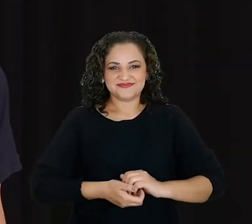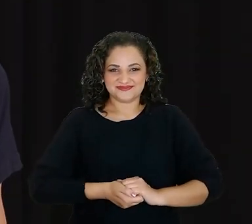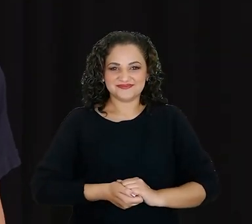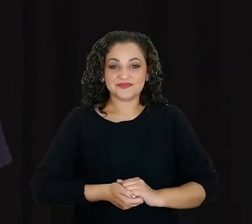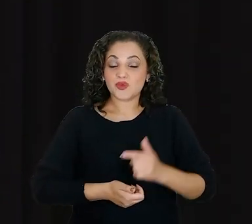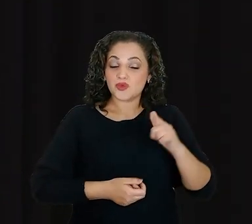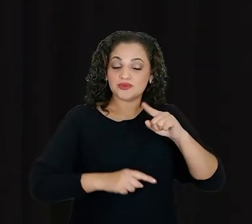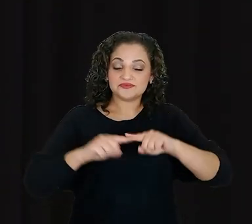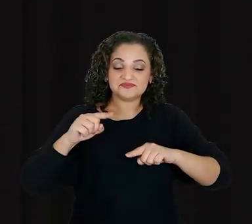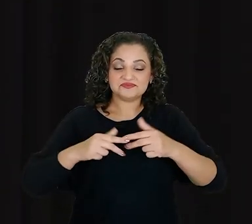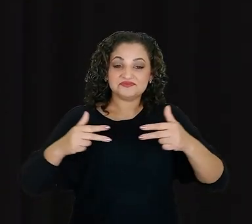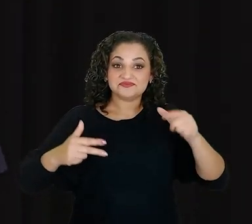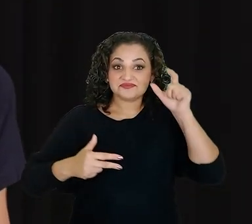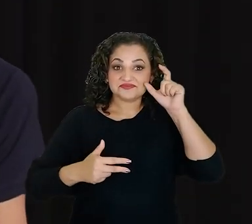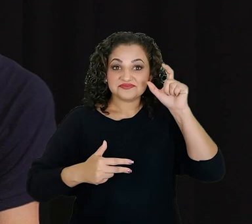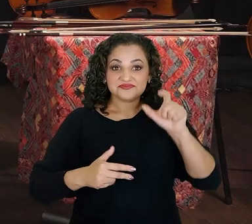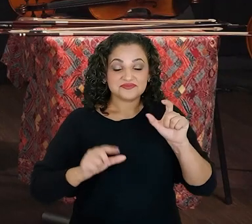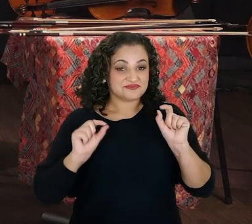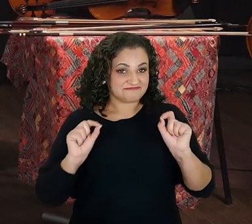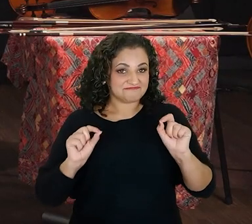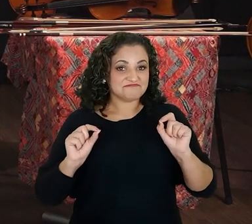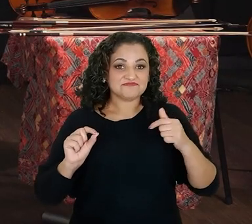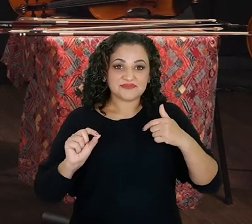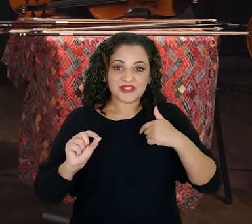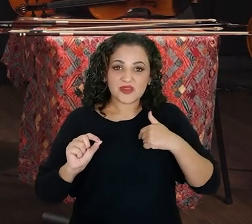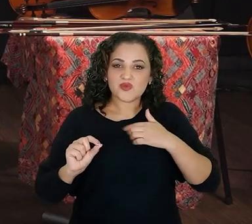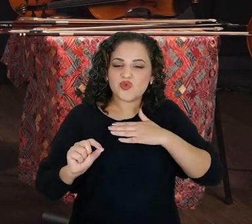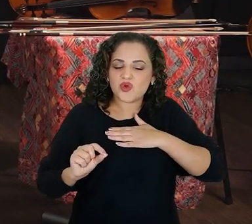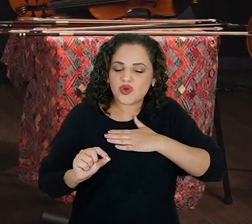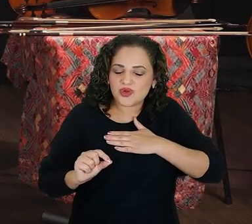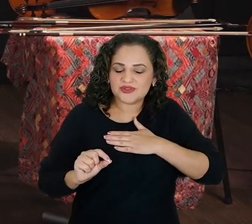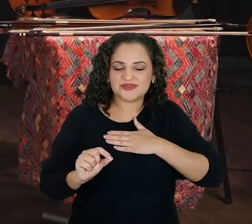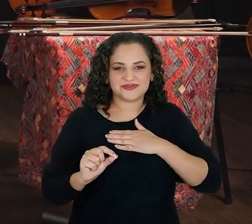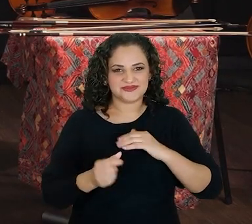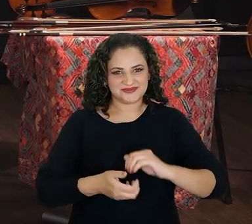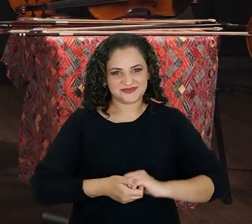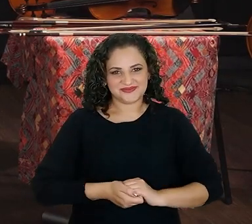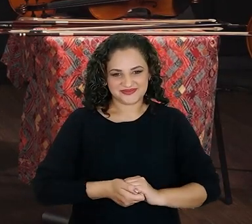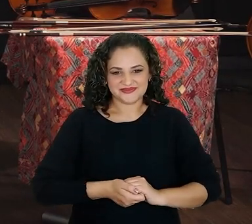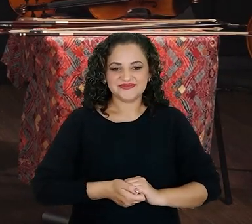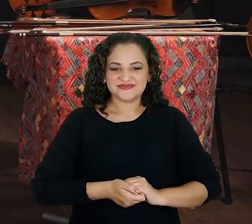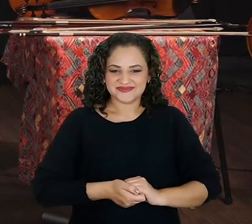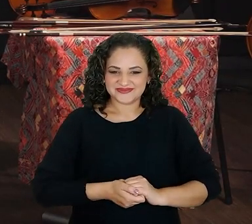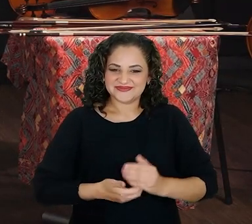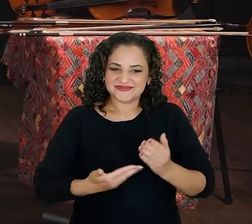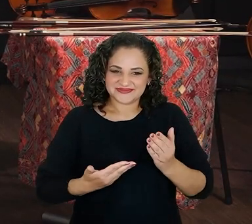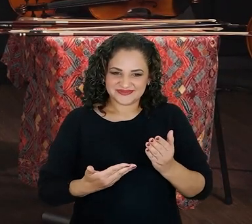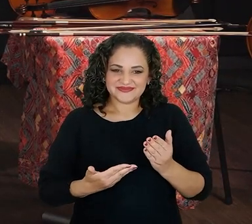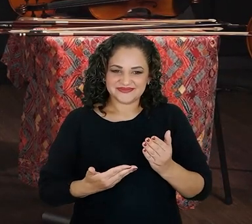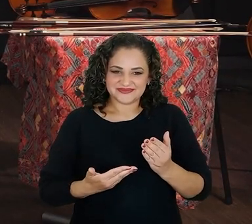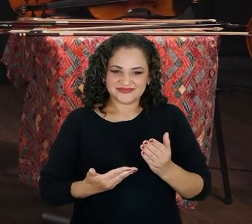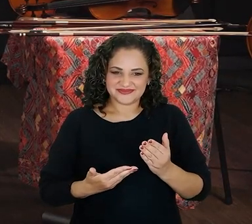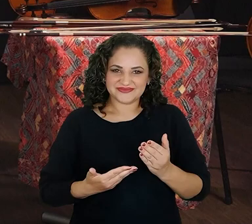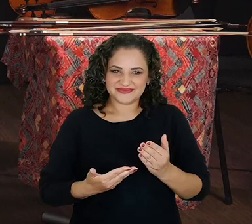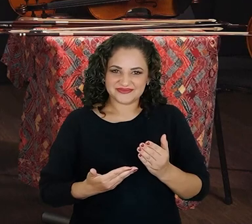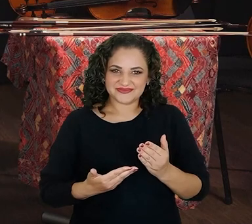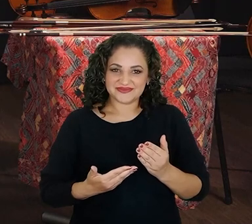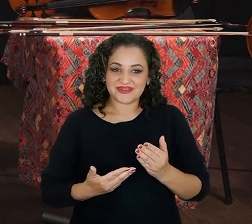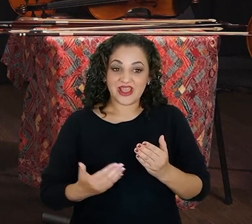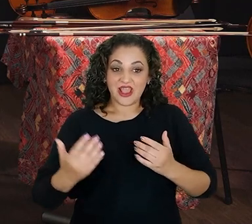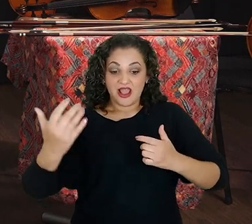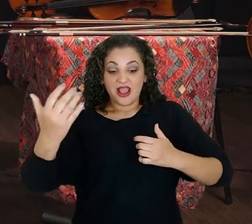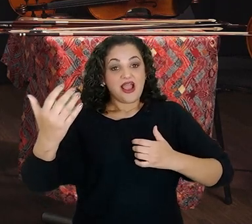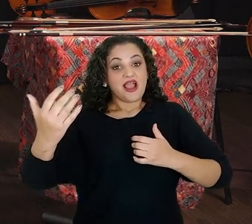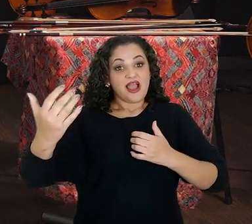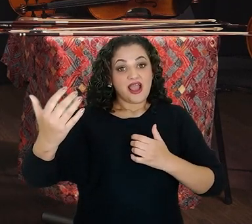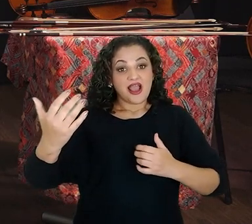outro instrumento que é muito interessante e que eu particularmente gosto muito é a viola da Gama a Gama ela é mais antiga